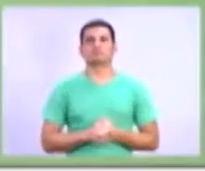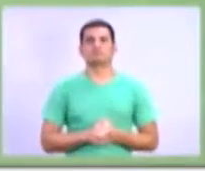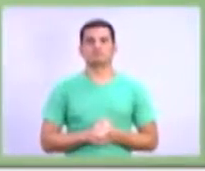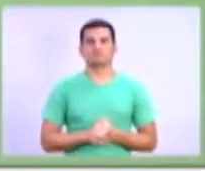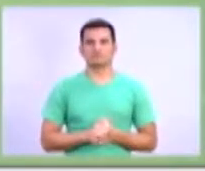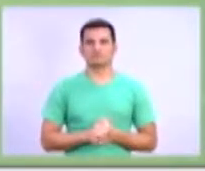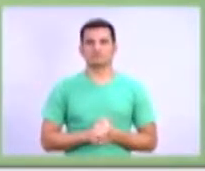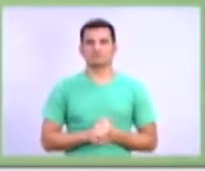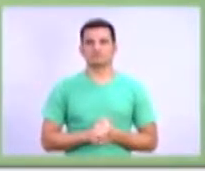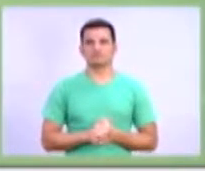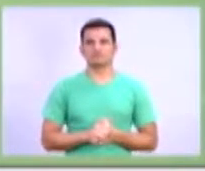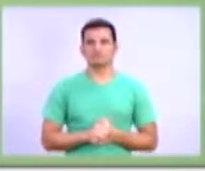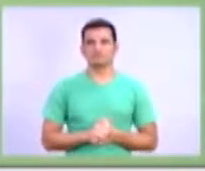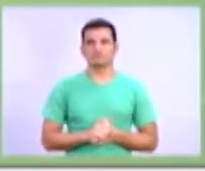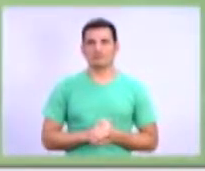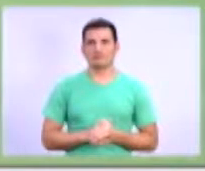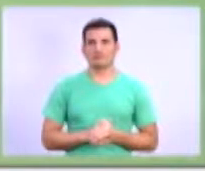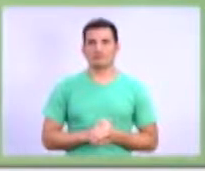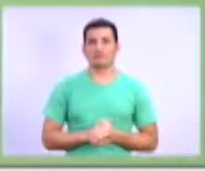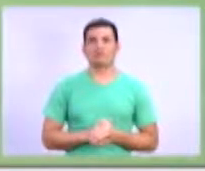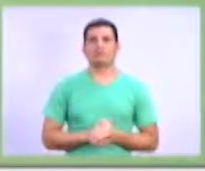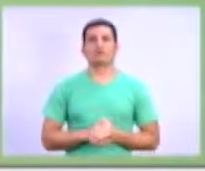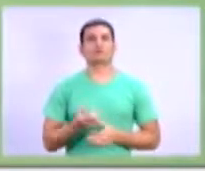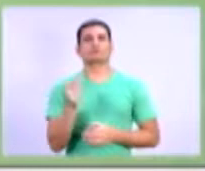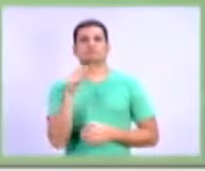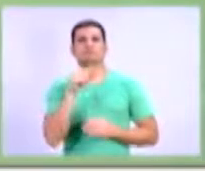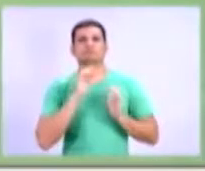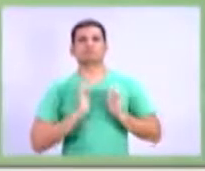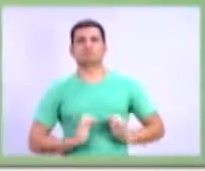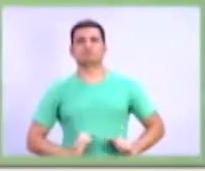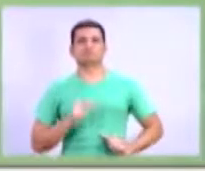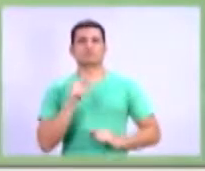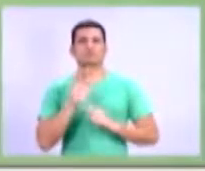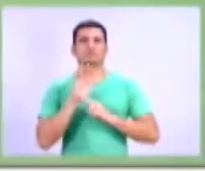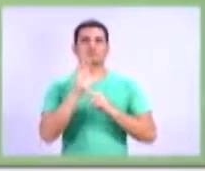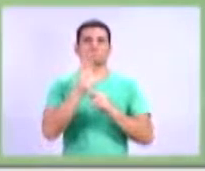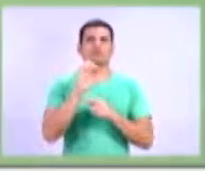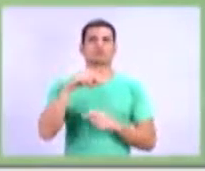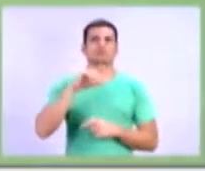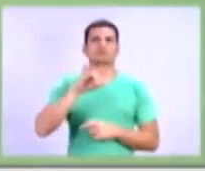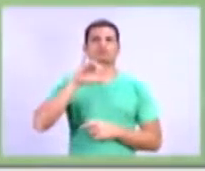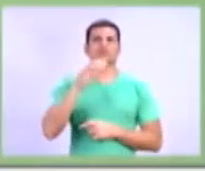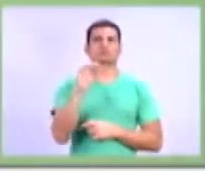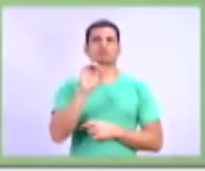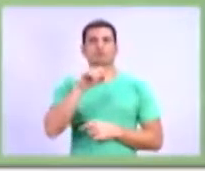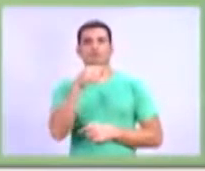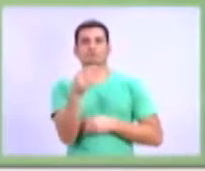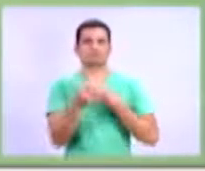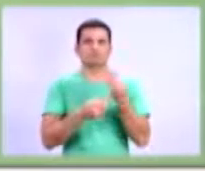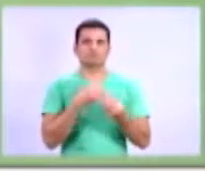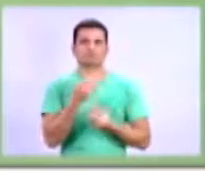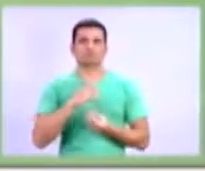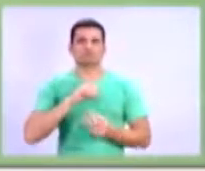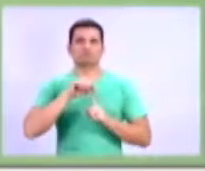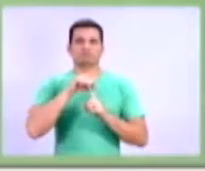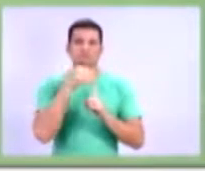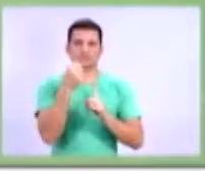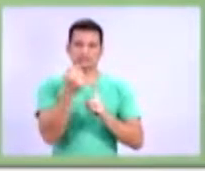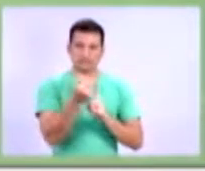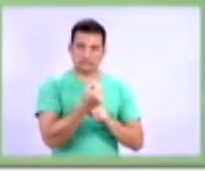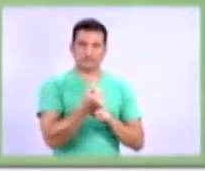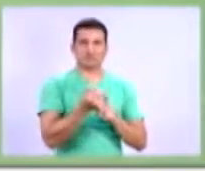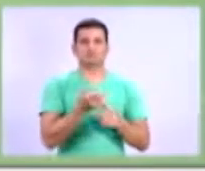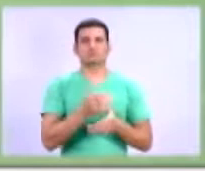as condições que essa ética apresenta para que nós tenhamos uma sociedade mais justa? A primeira condição é